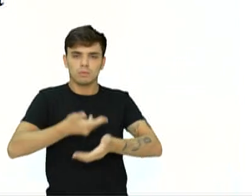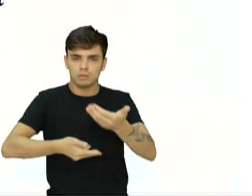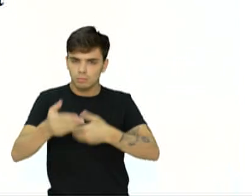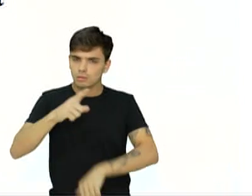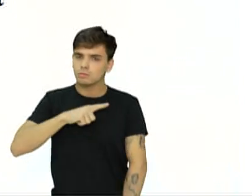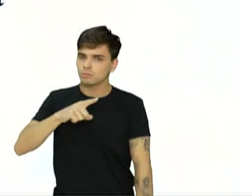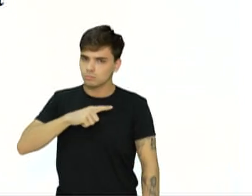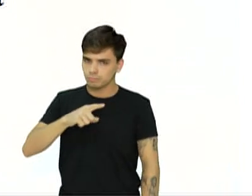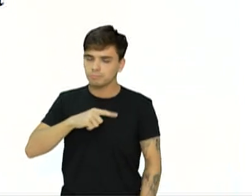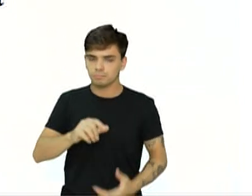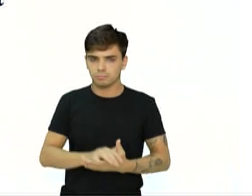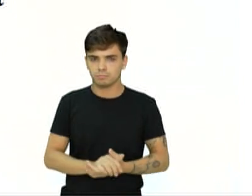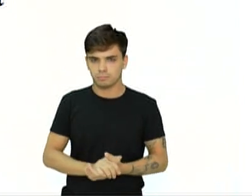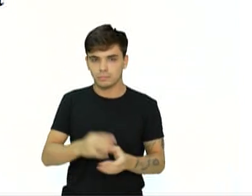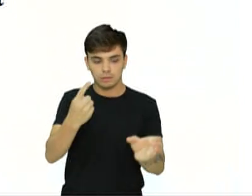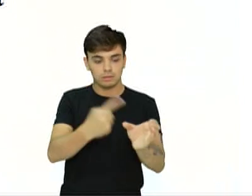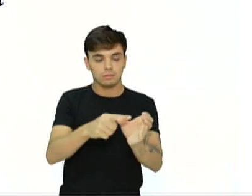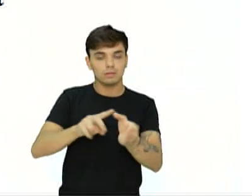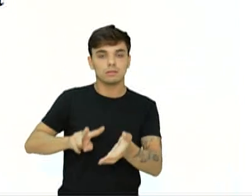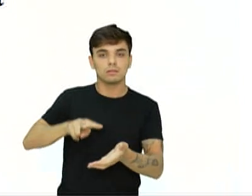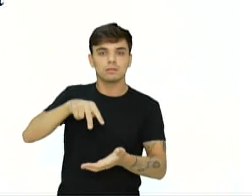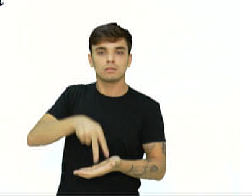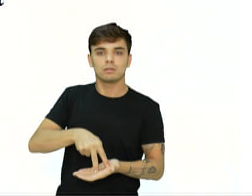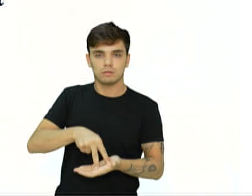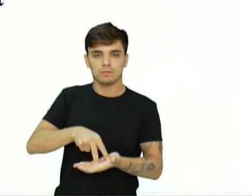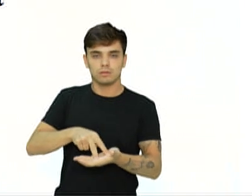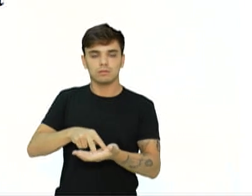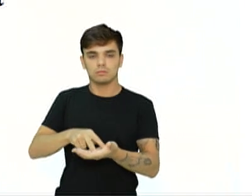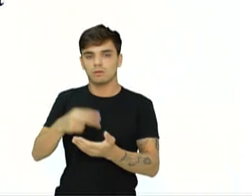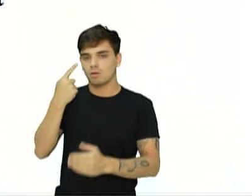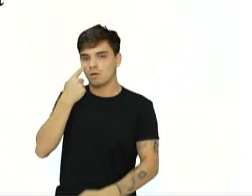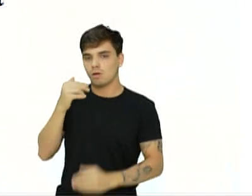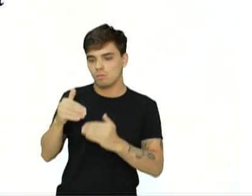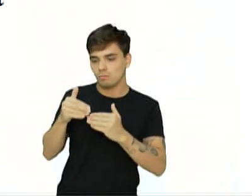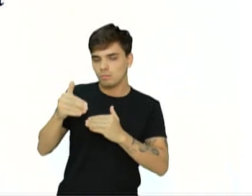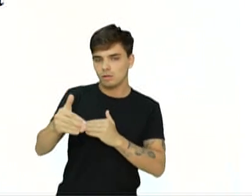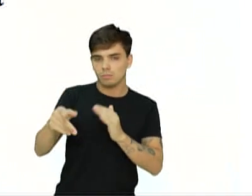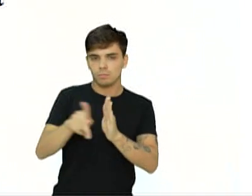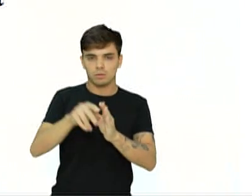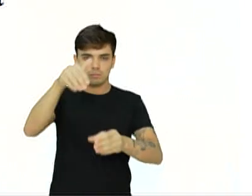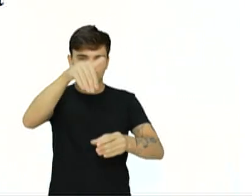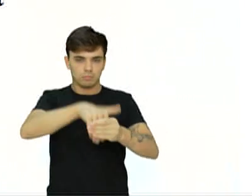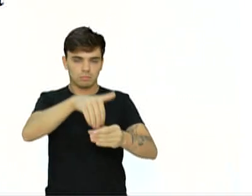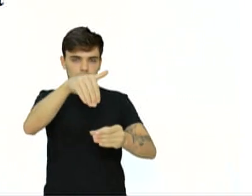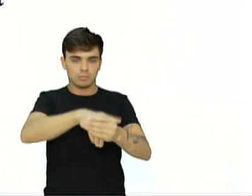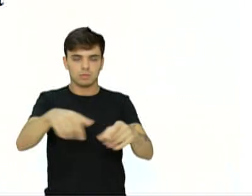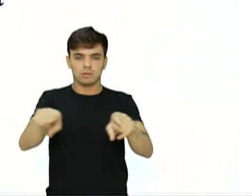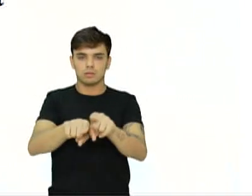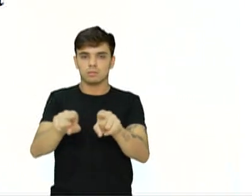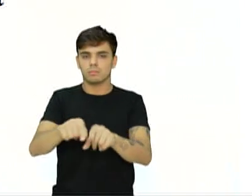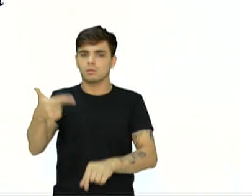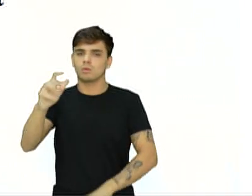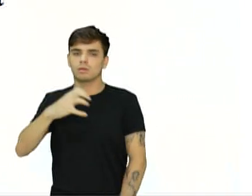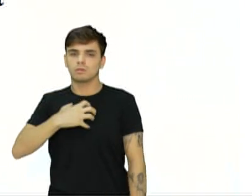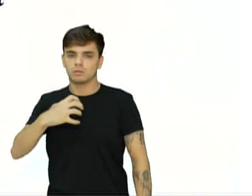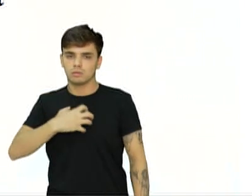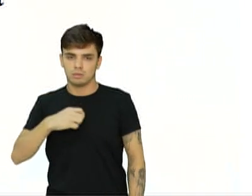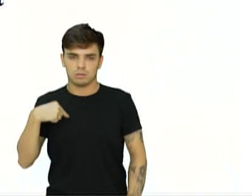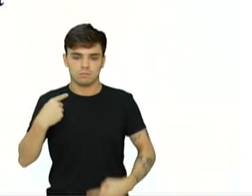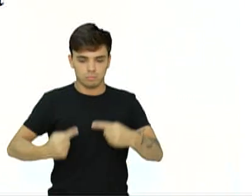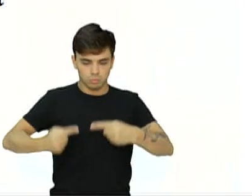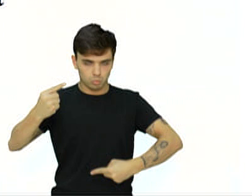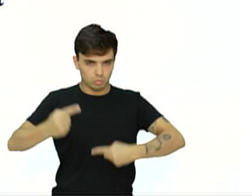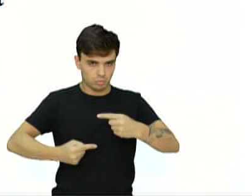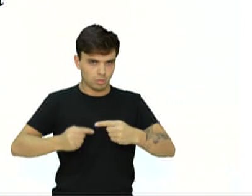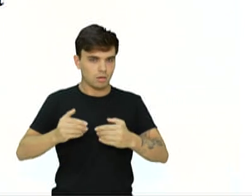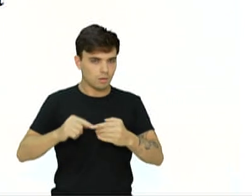participativa, da cidadania ativa, né? Através das eleições e também outras formas que a gente vai